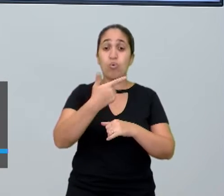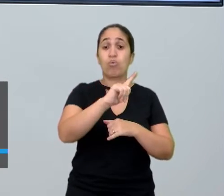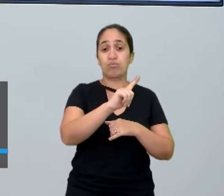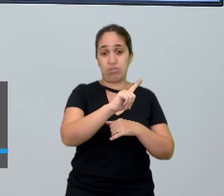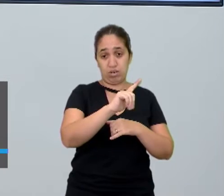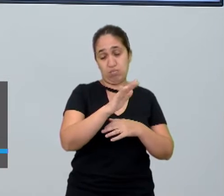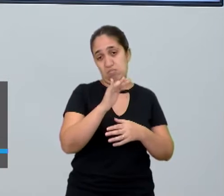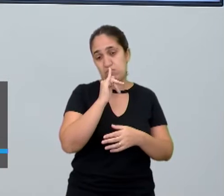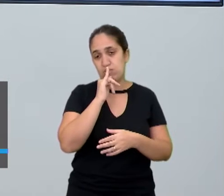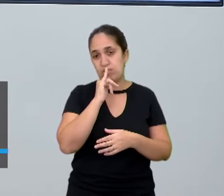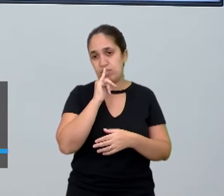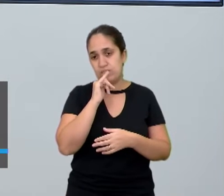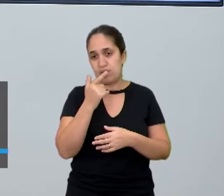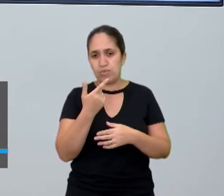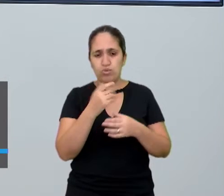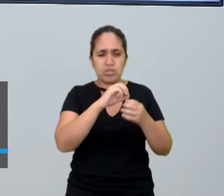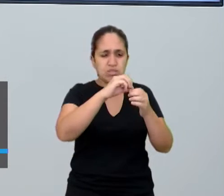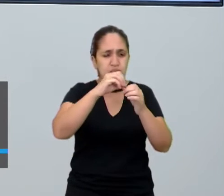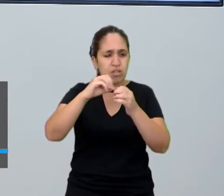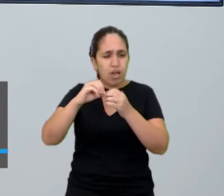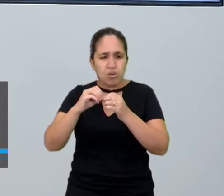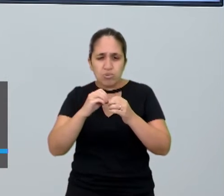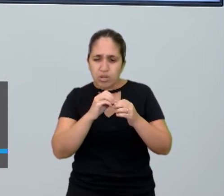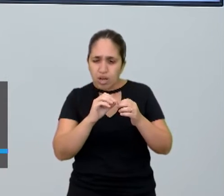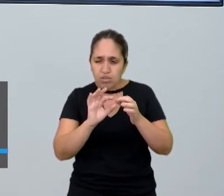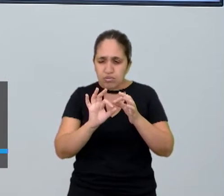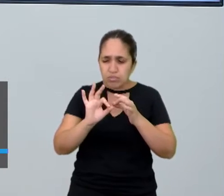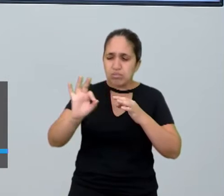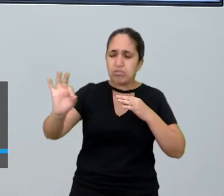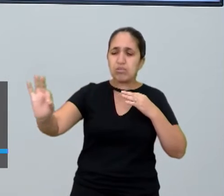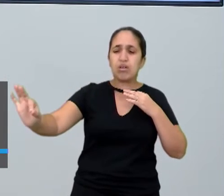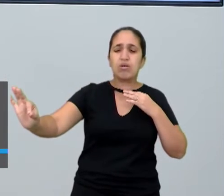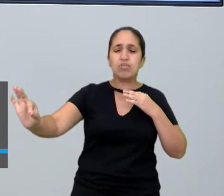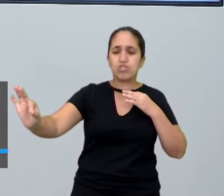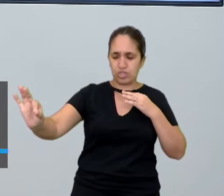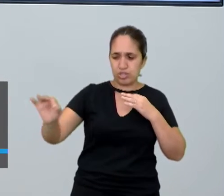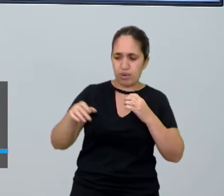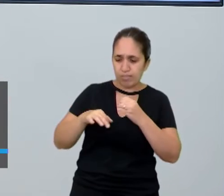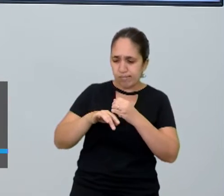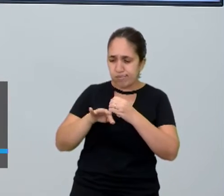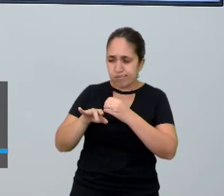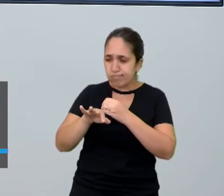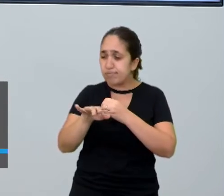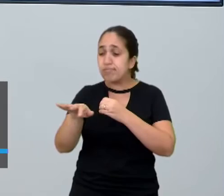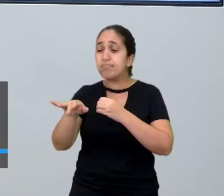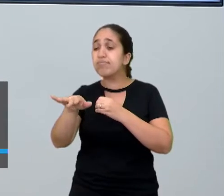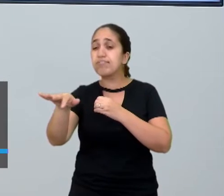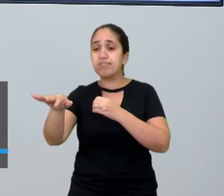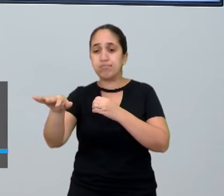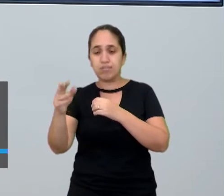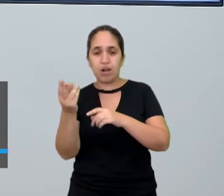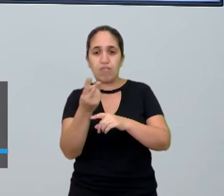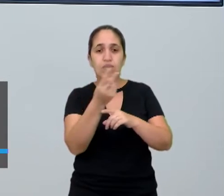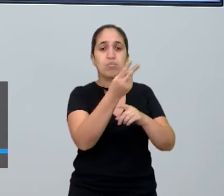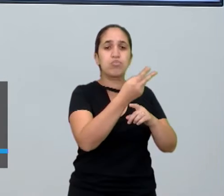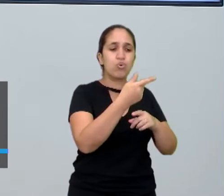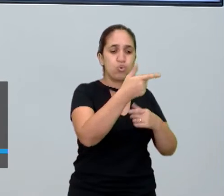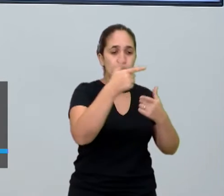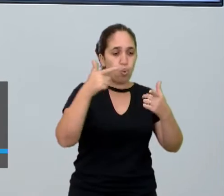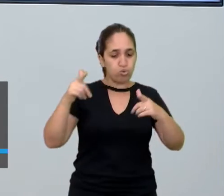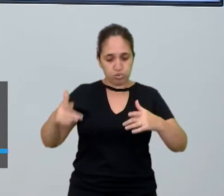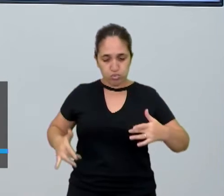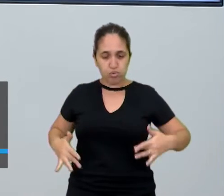agir, por exemplo, em células que estão mais distantes, em outras células ou em outros